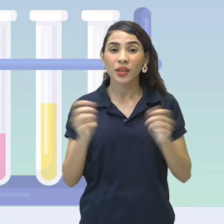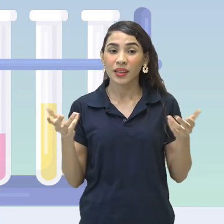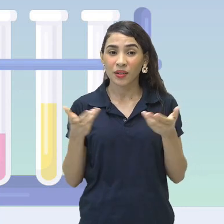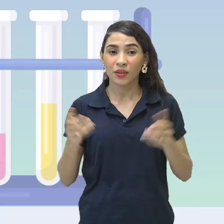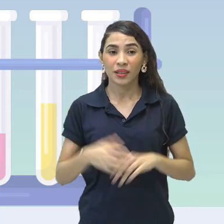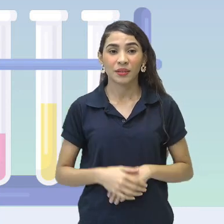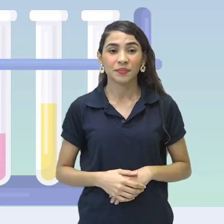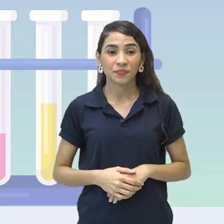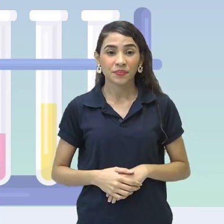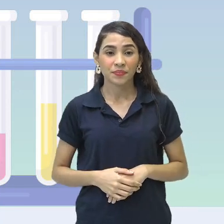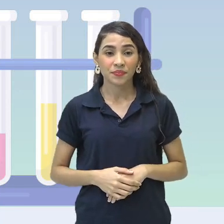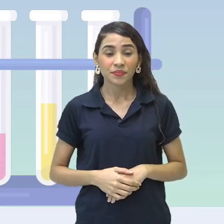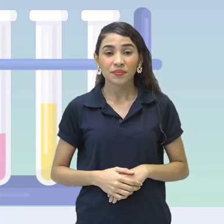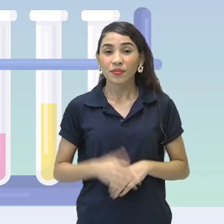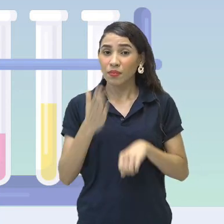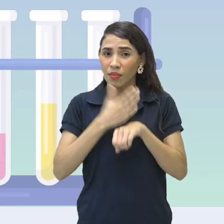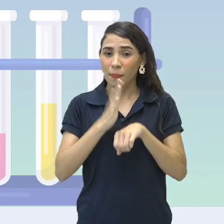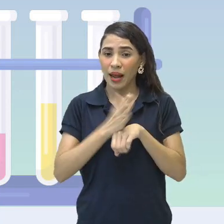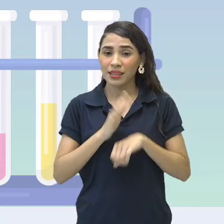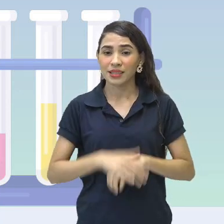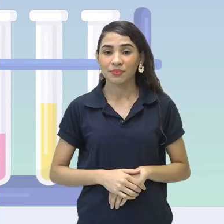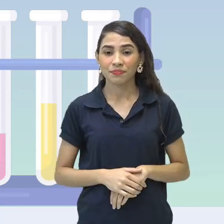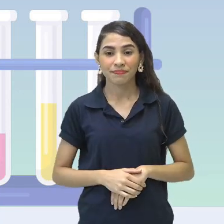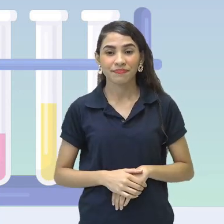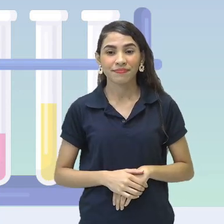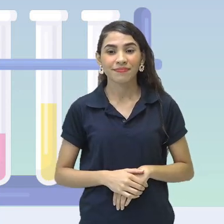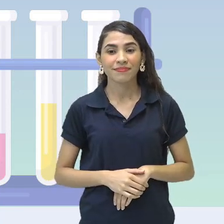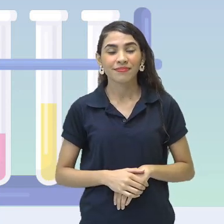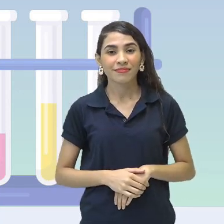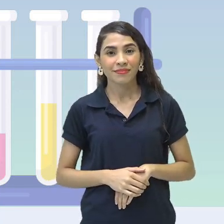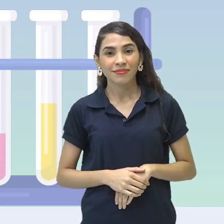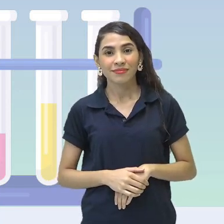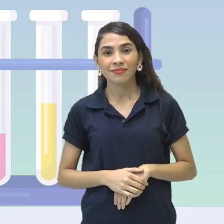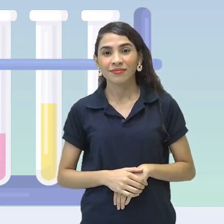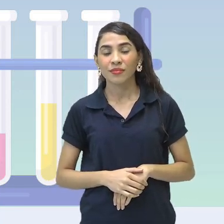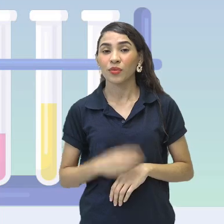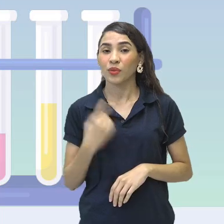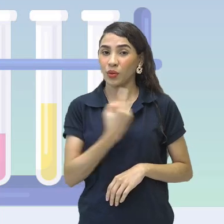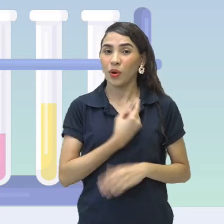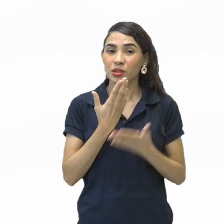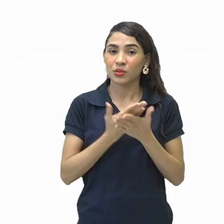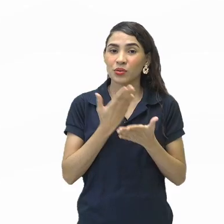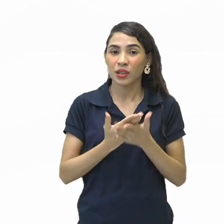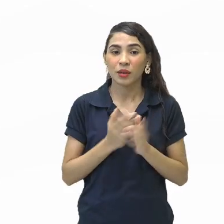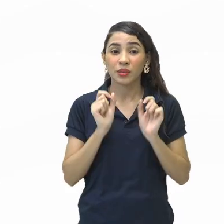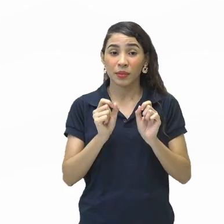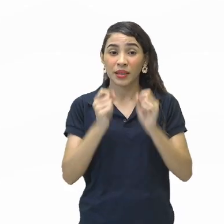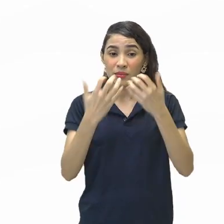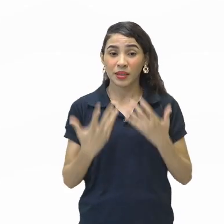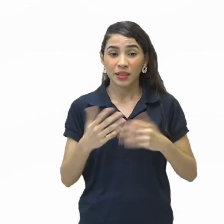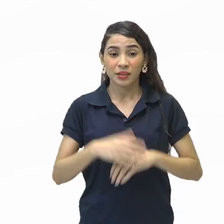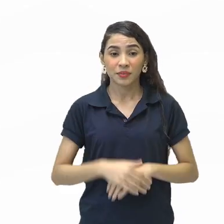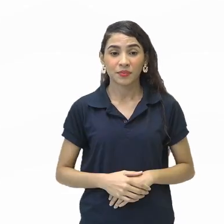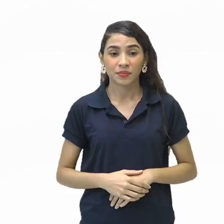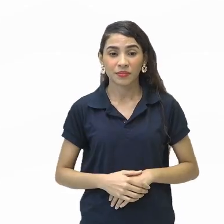agora é um exercício. Nós vamos praticar exatamente o que nós estamos falando